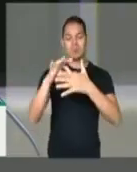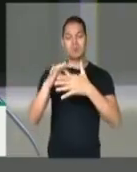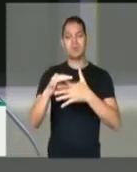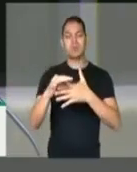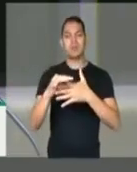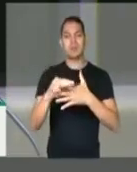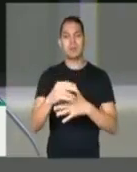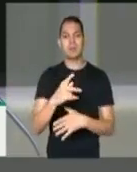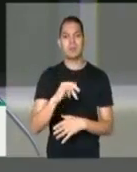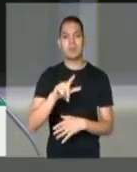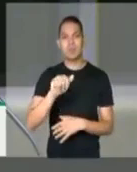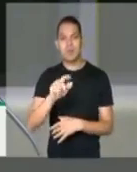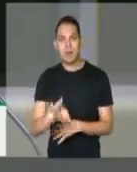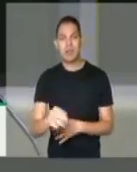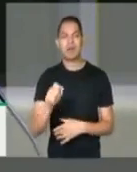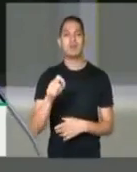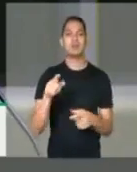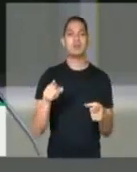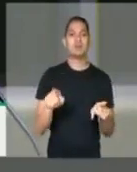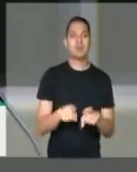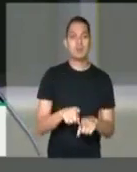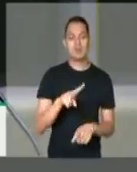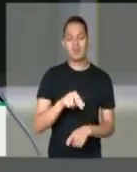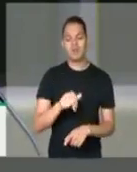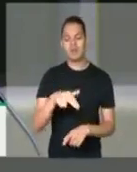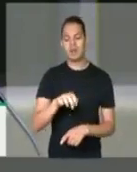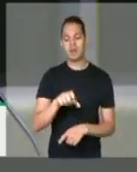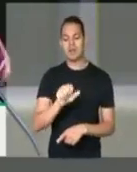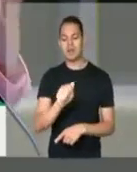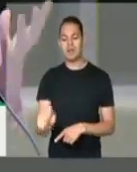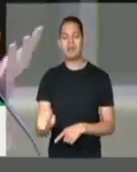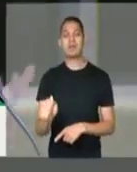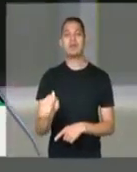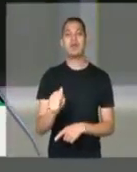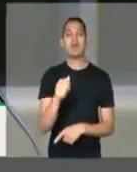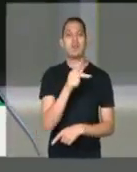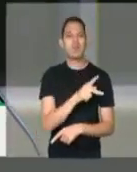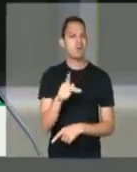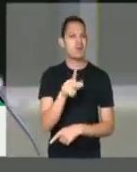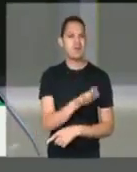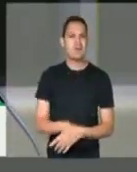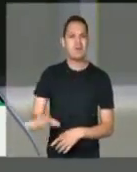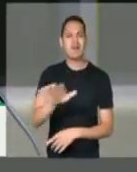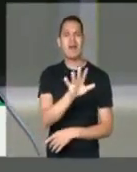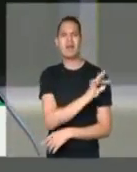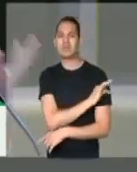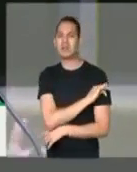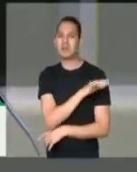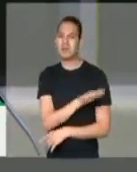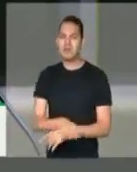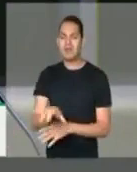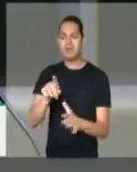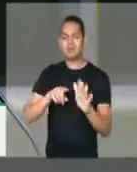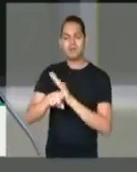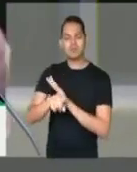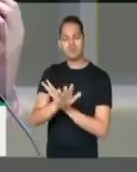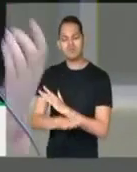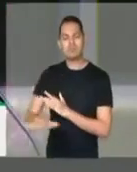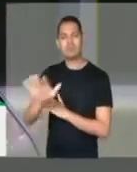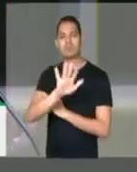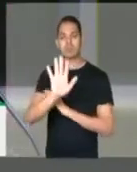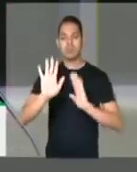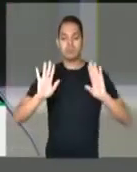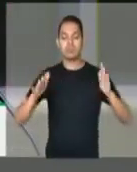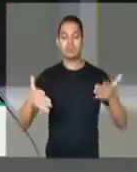nosso Pilate, da Vanessa, mas tem também a contribuição de tantos professores, tantos técnicos, pesquisadores e